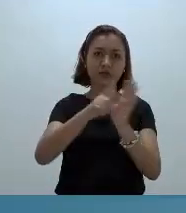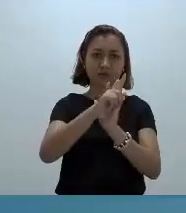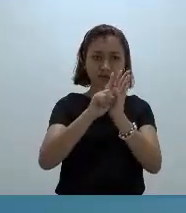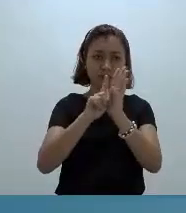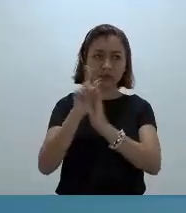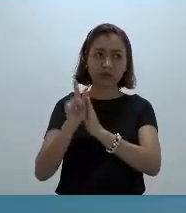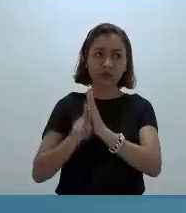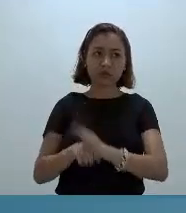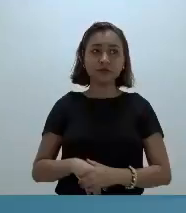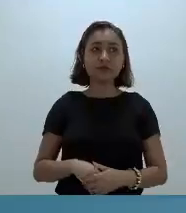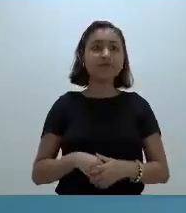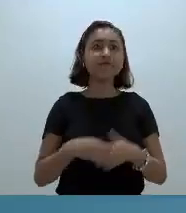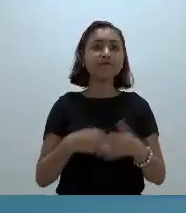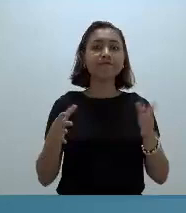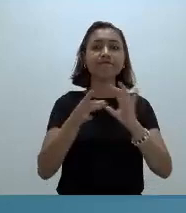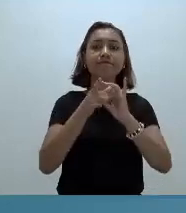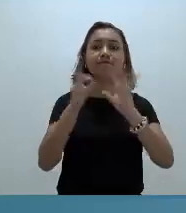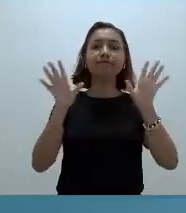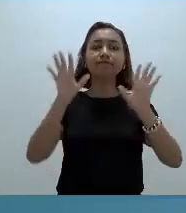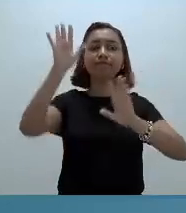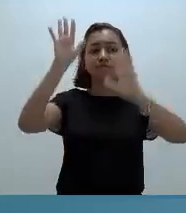discussão.